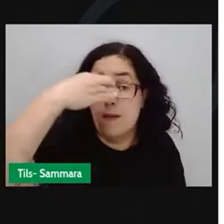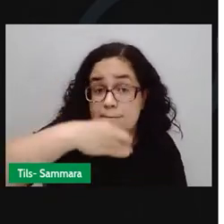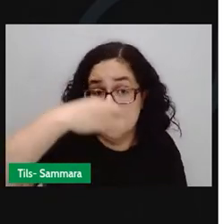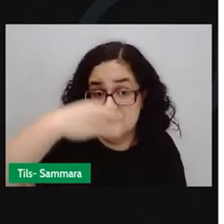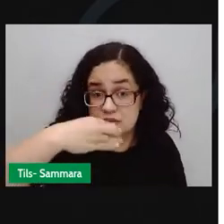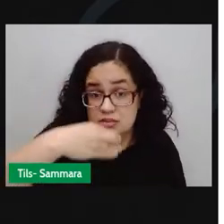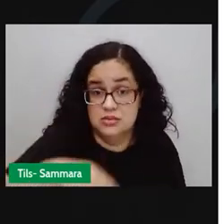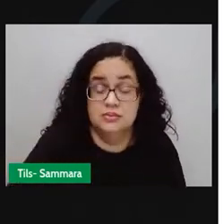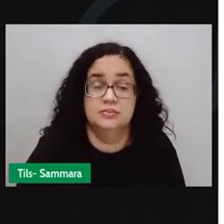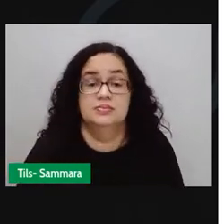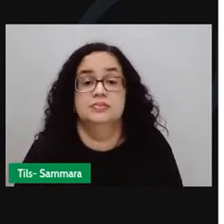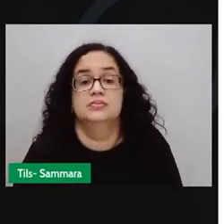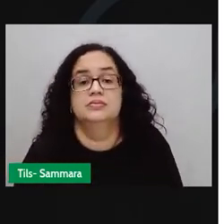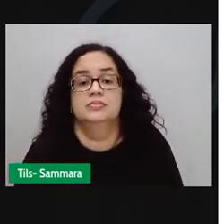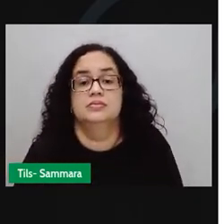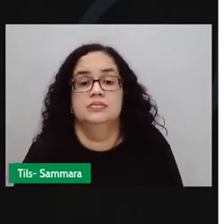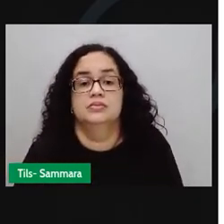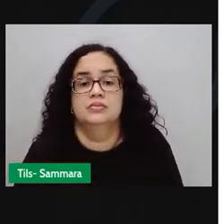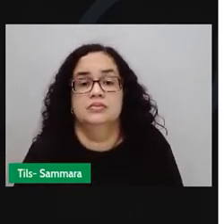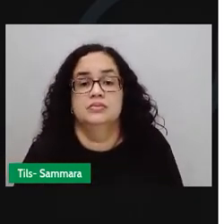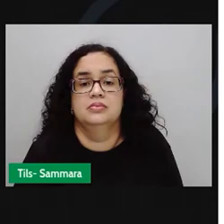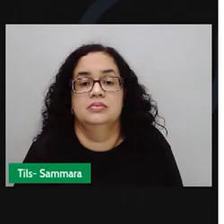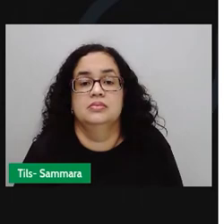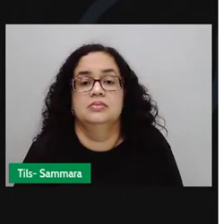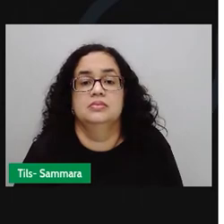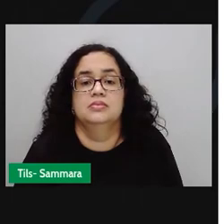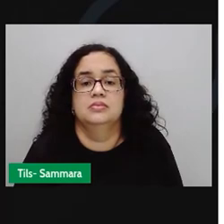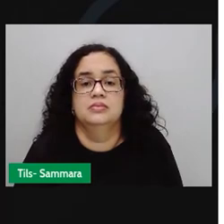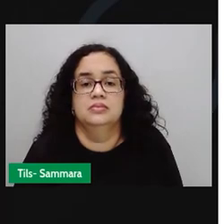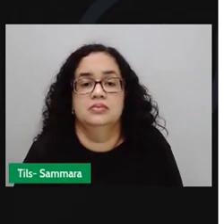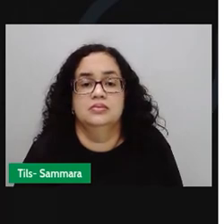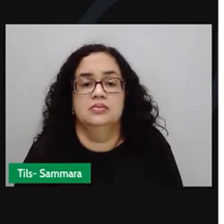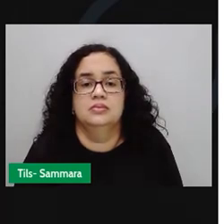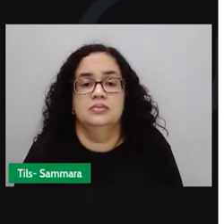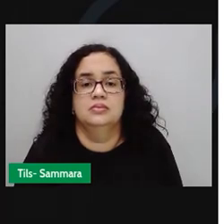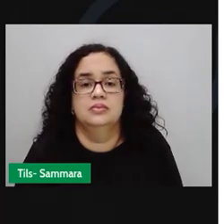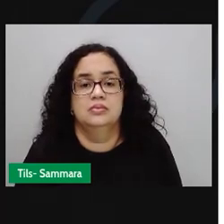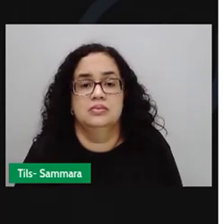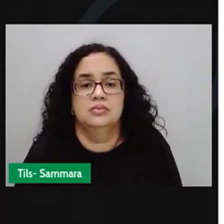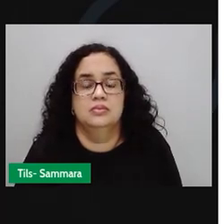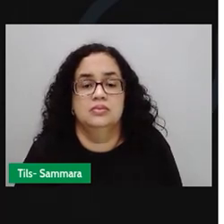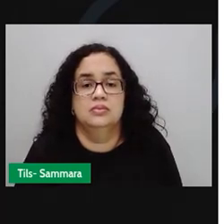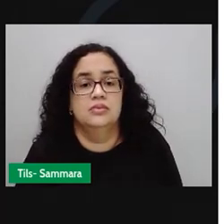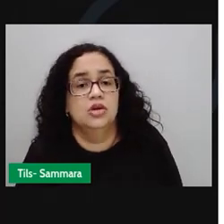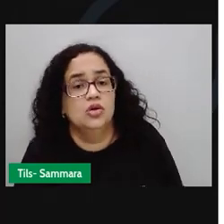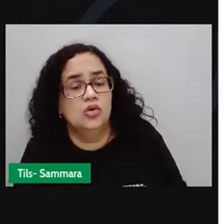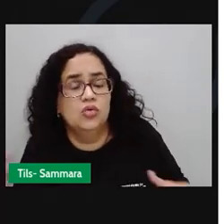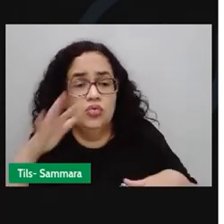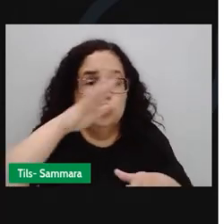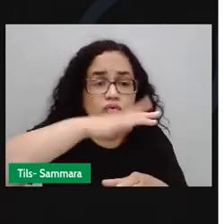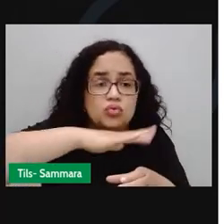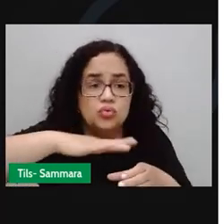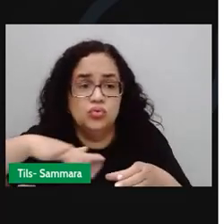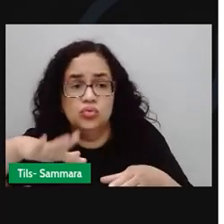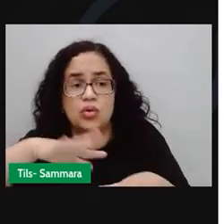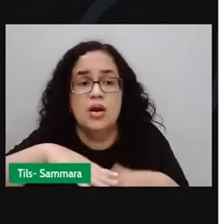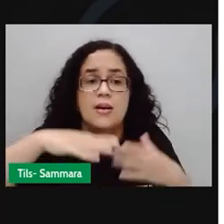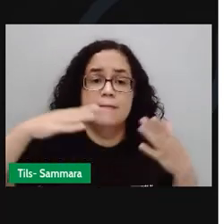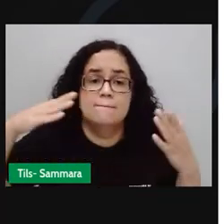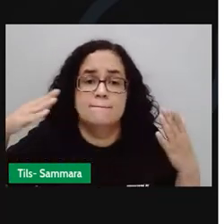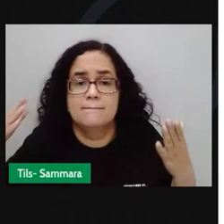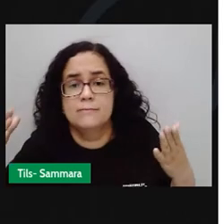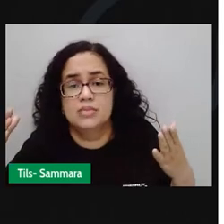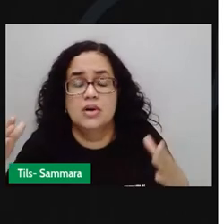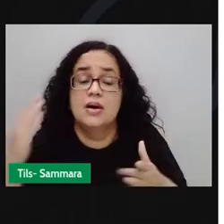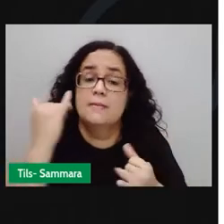Ela está flutuando, mas em boa parte